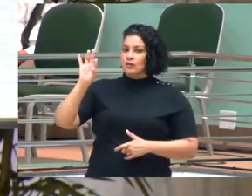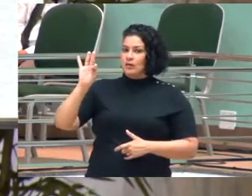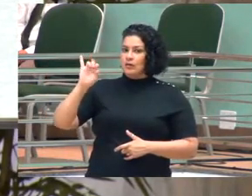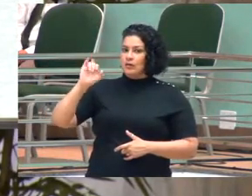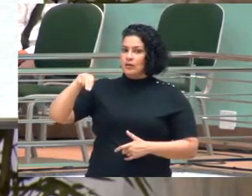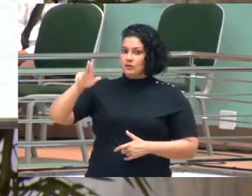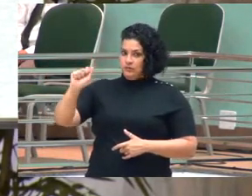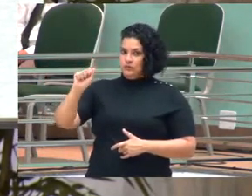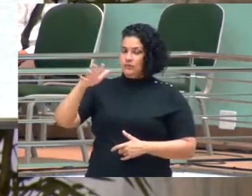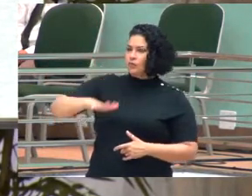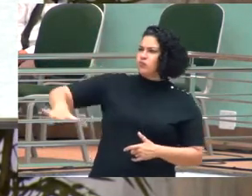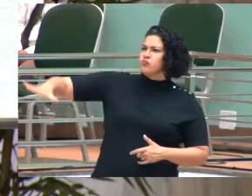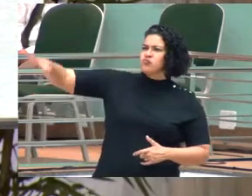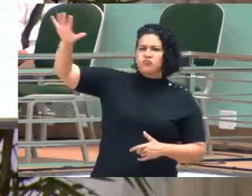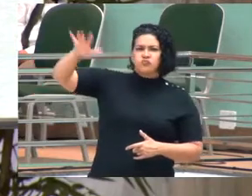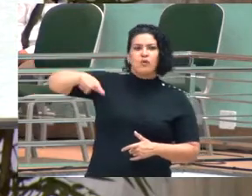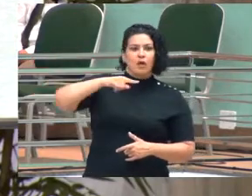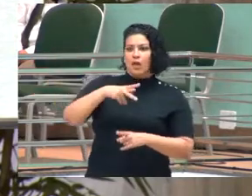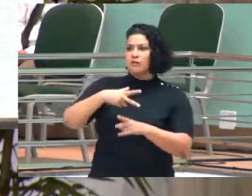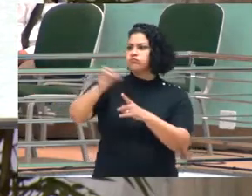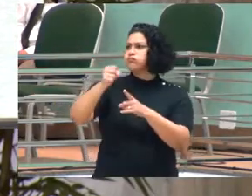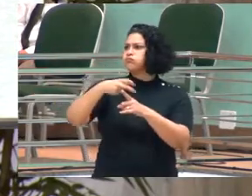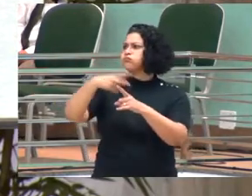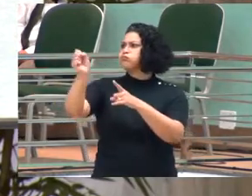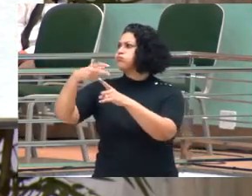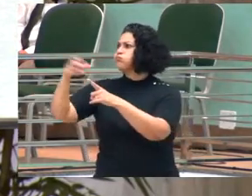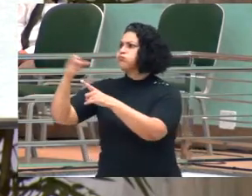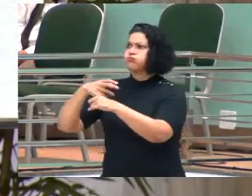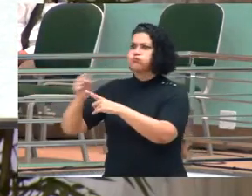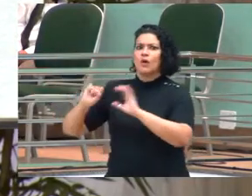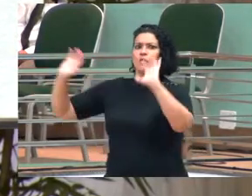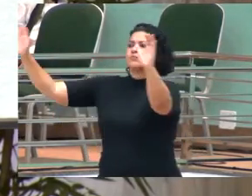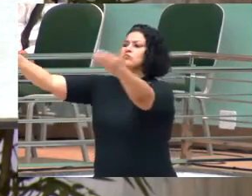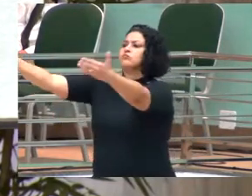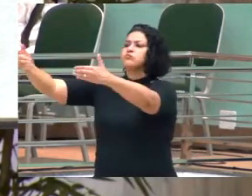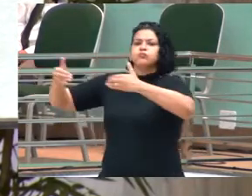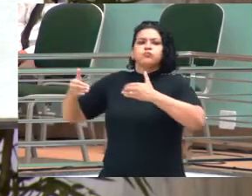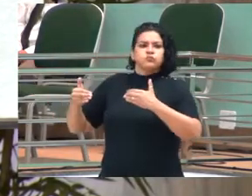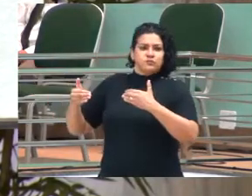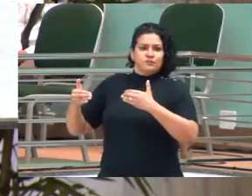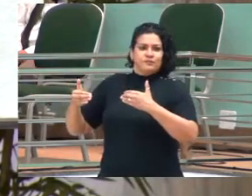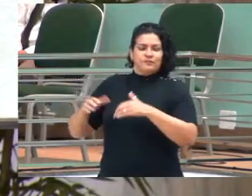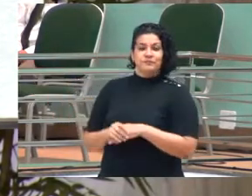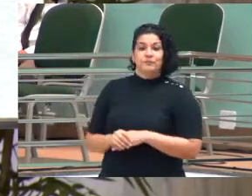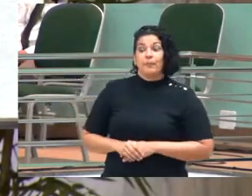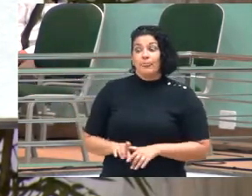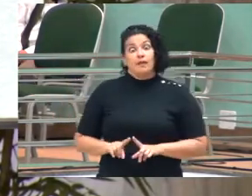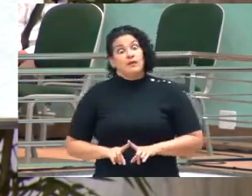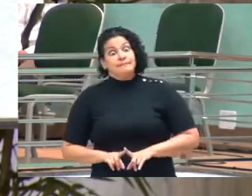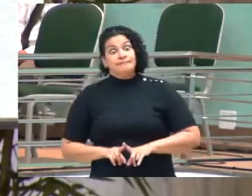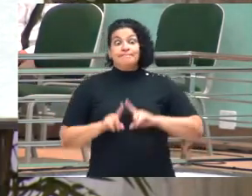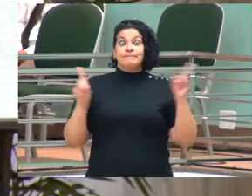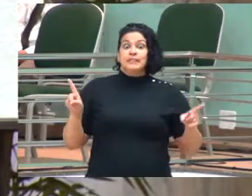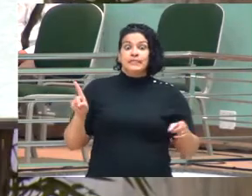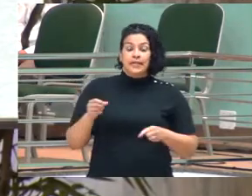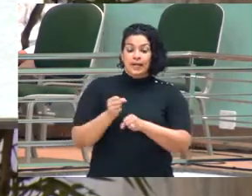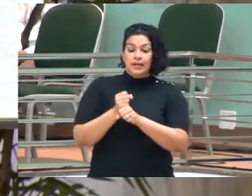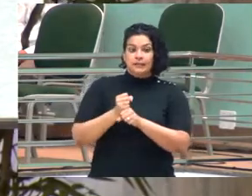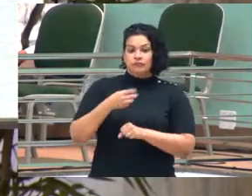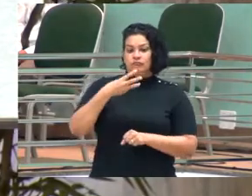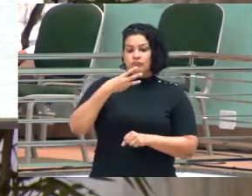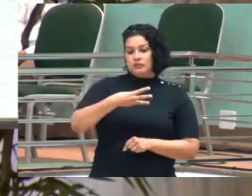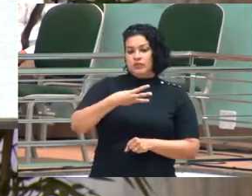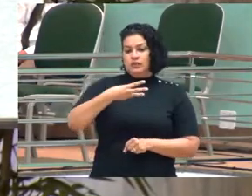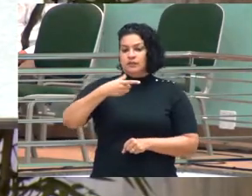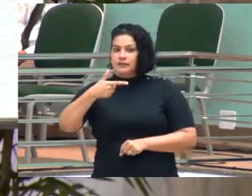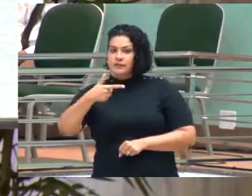muito estrategista. Mas no ano 323, ele foi acometido de uma doença. Vai